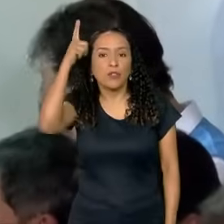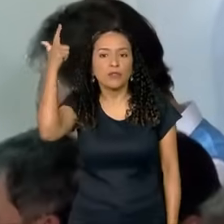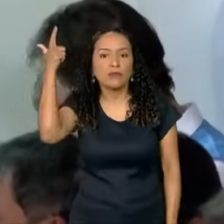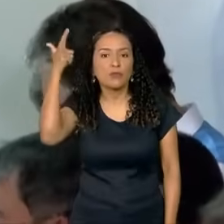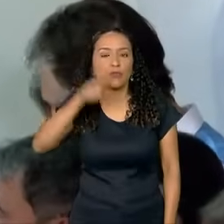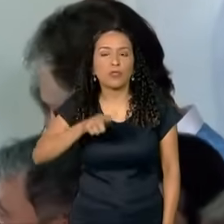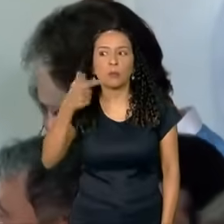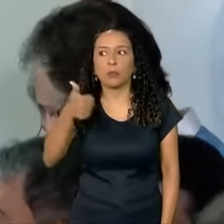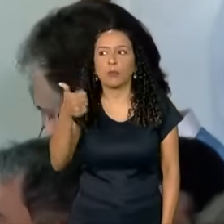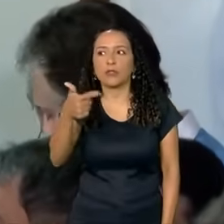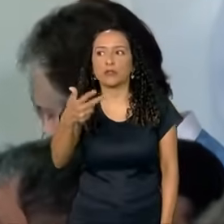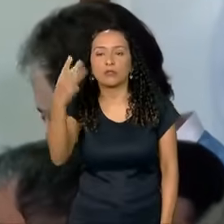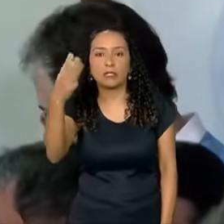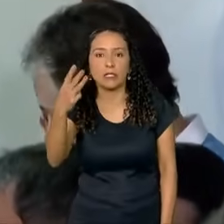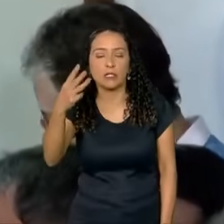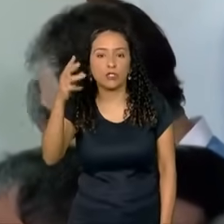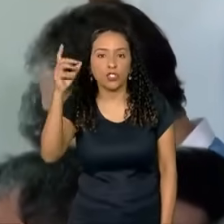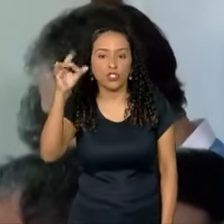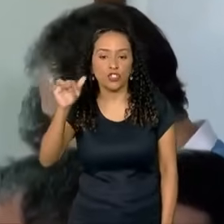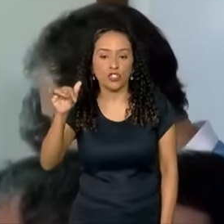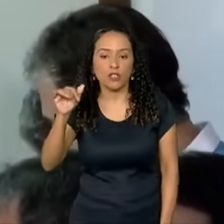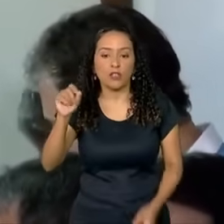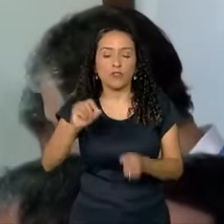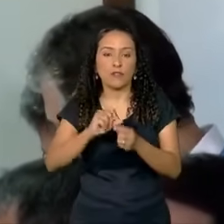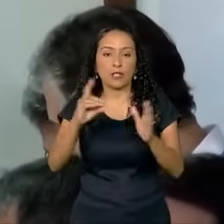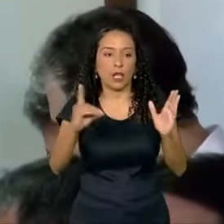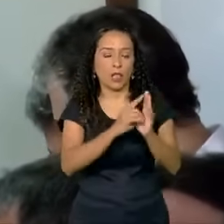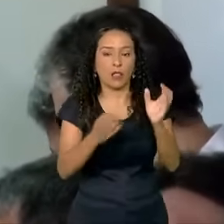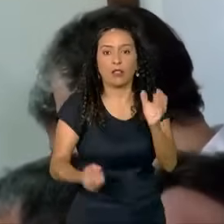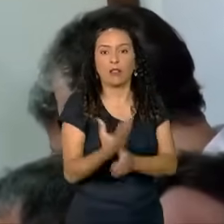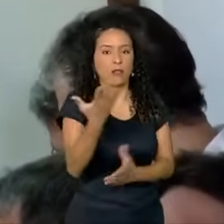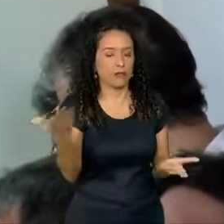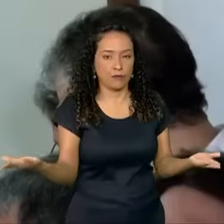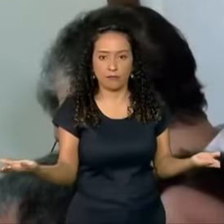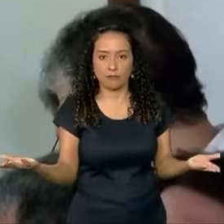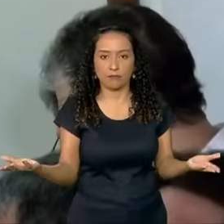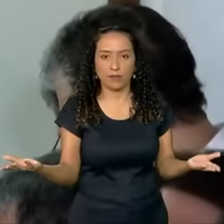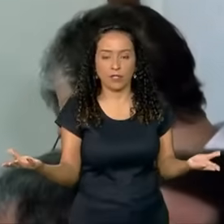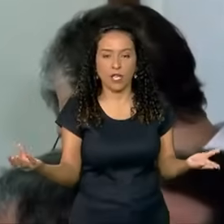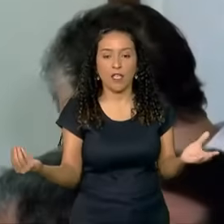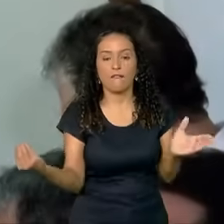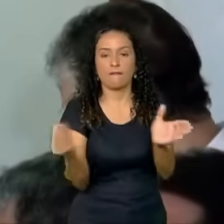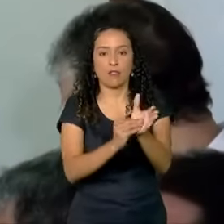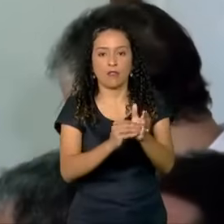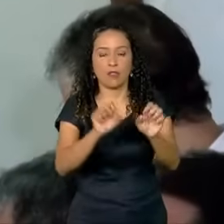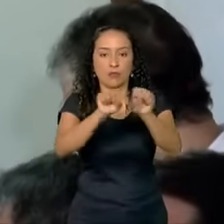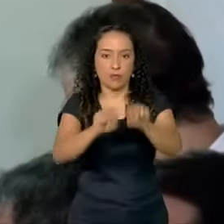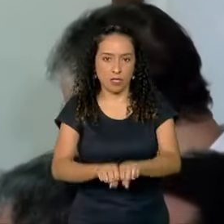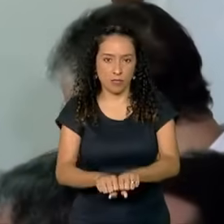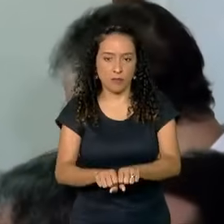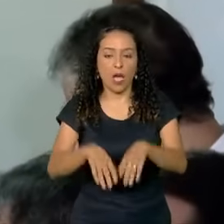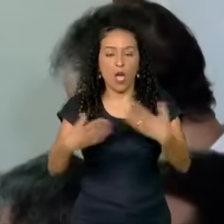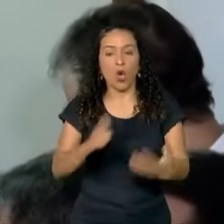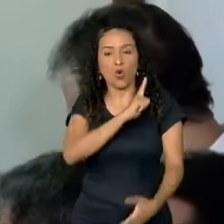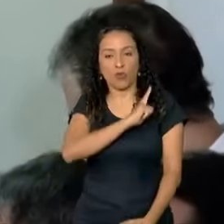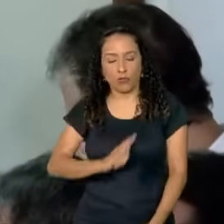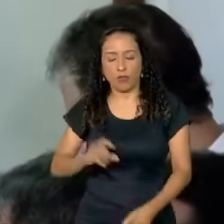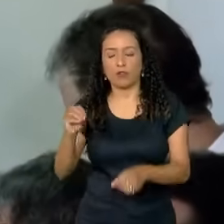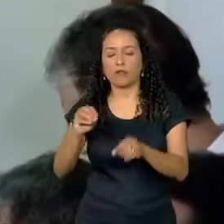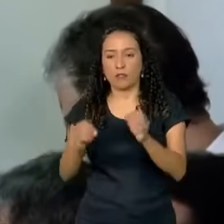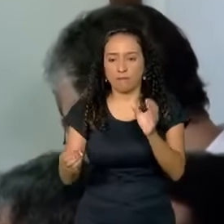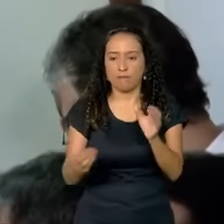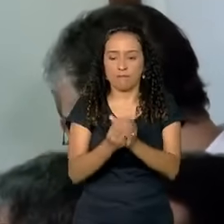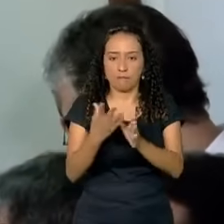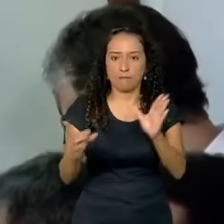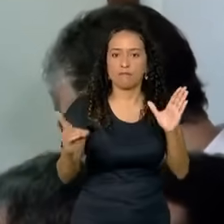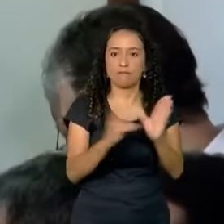primeiro dia, no segundo, no terceiro, no quarto, de fazer um decreto, de botar no sistema. O governador fez um decreto estadual,